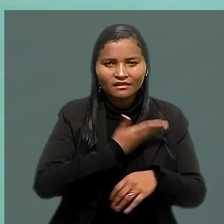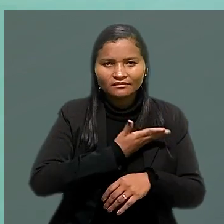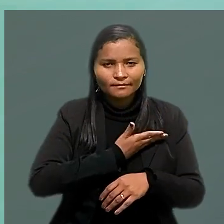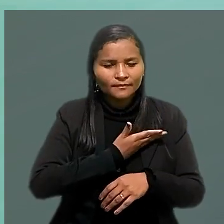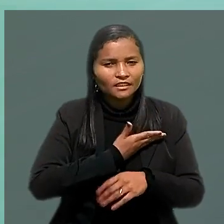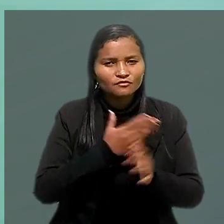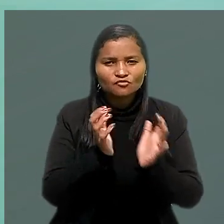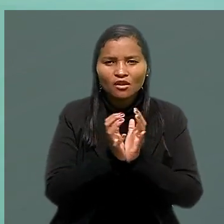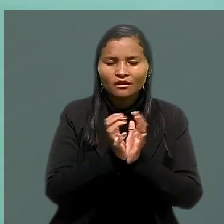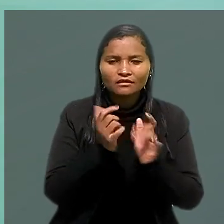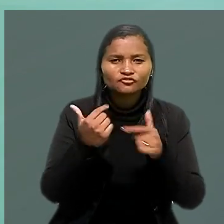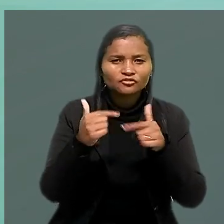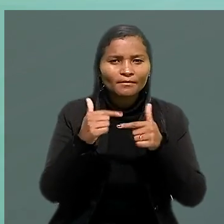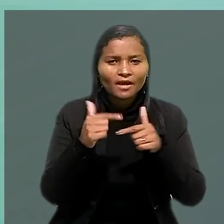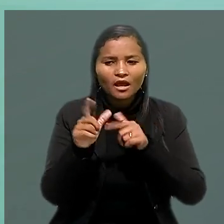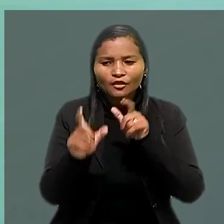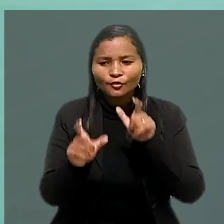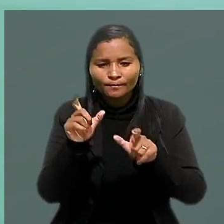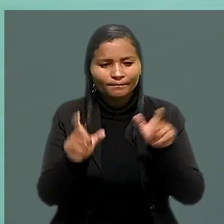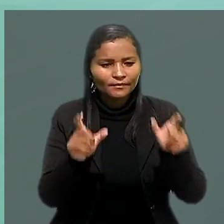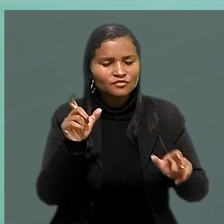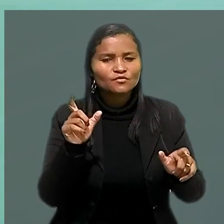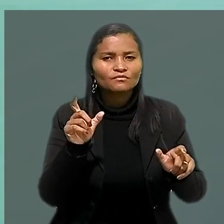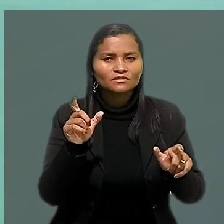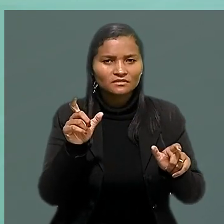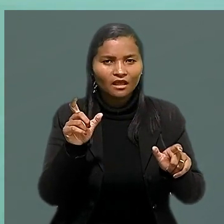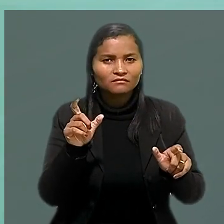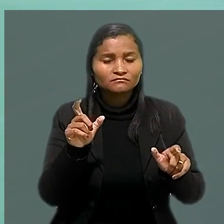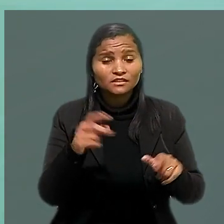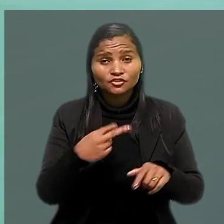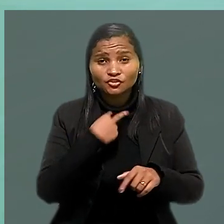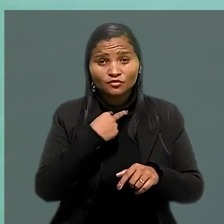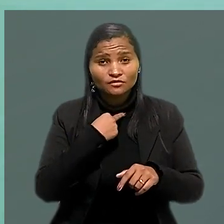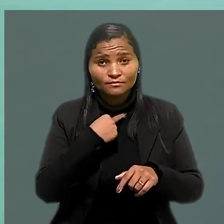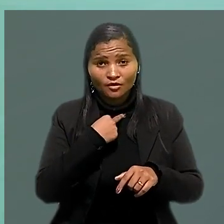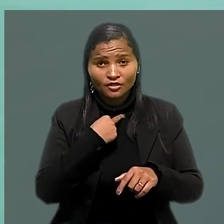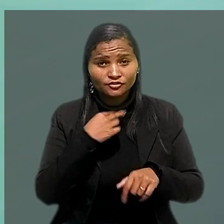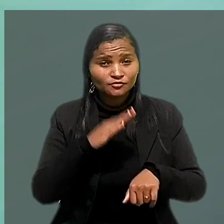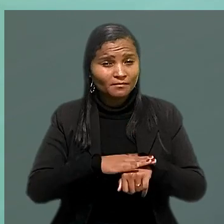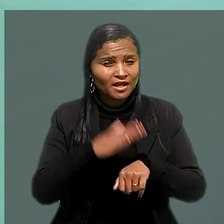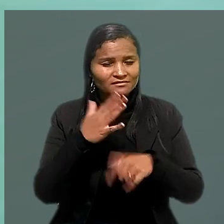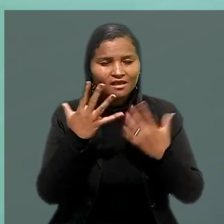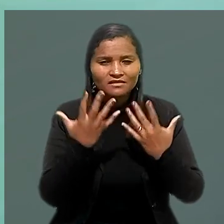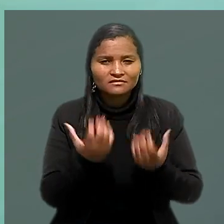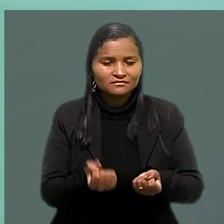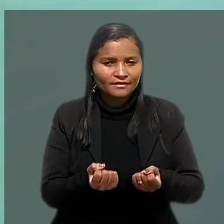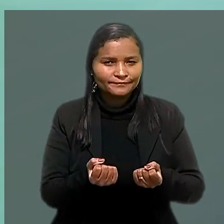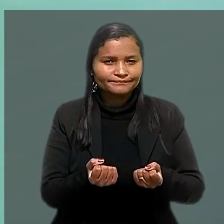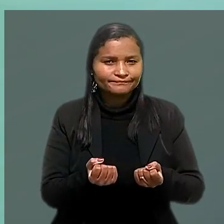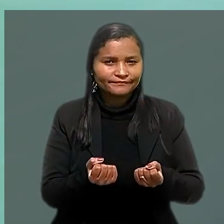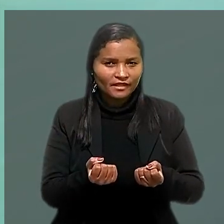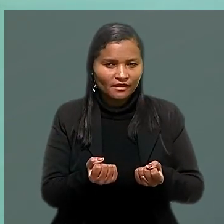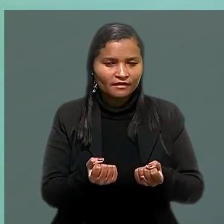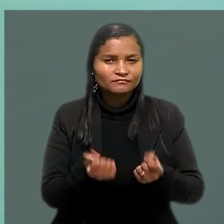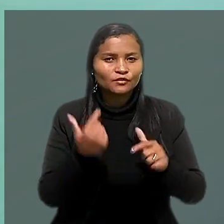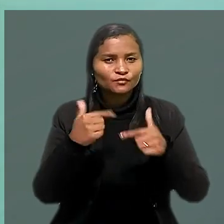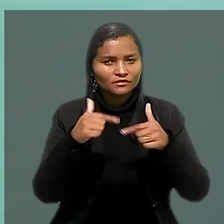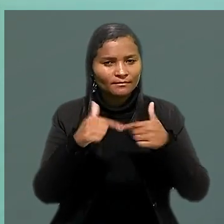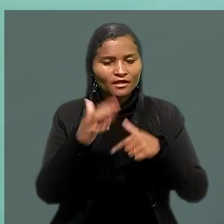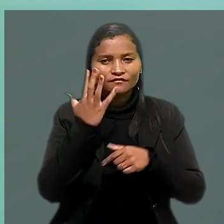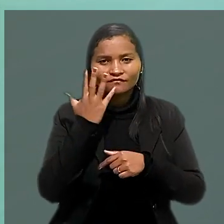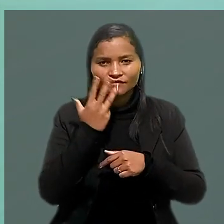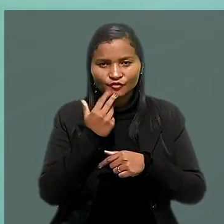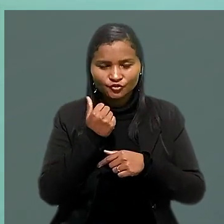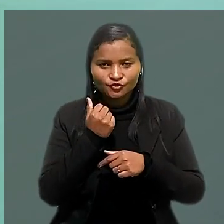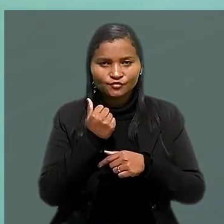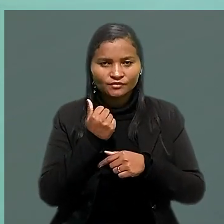entre amigos, entre colegas de trabalho, entre pessoas, de que não se deve mais, não se pode mais aceitar